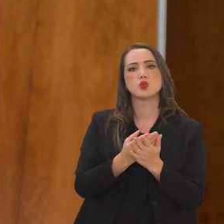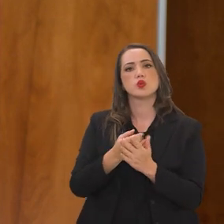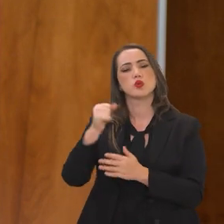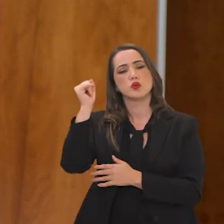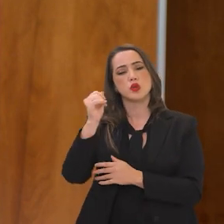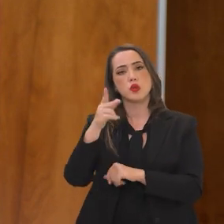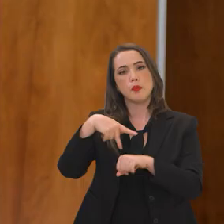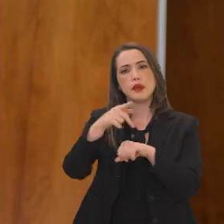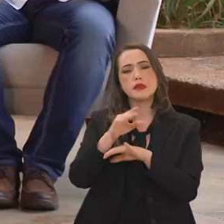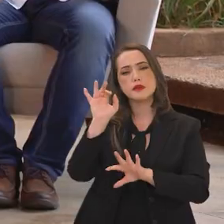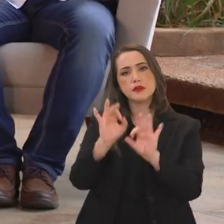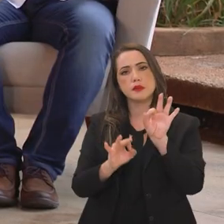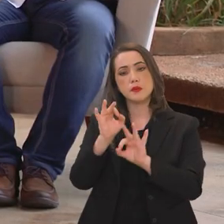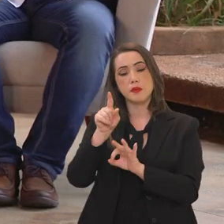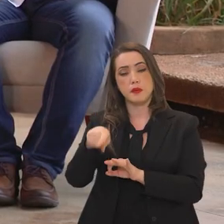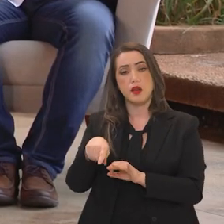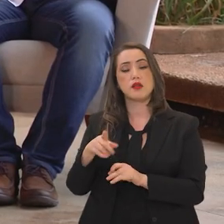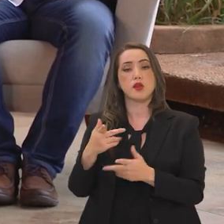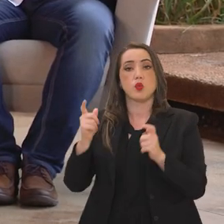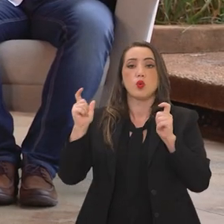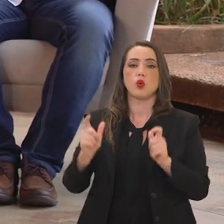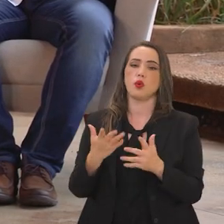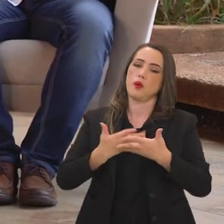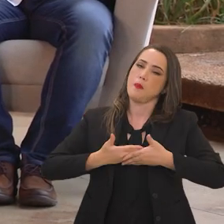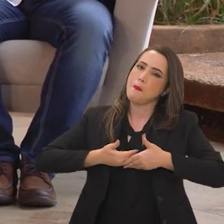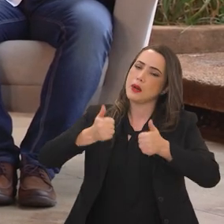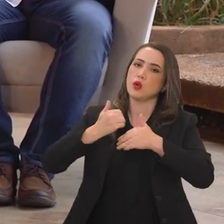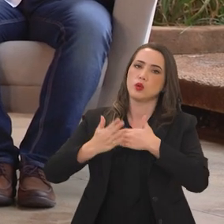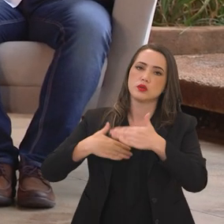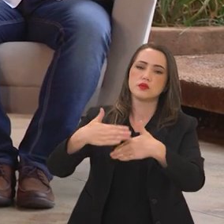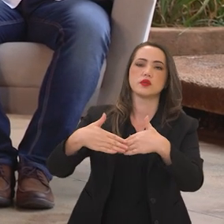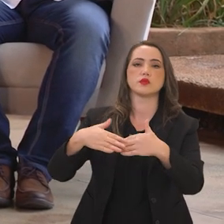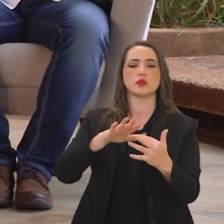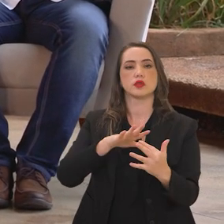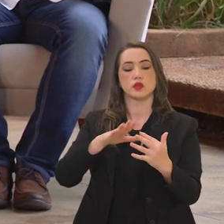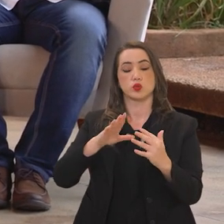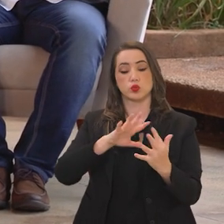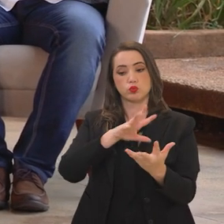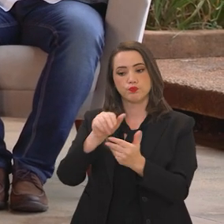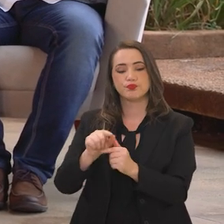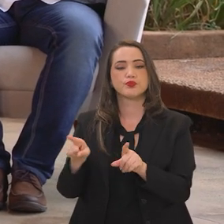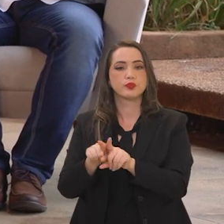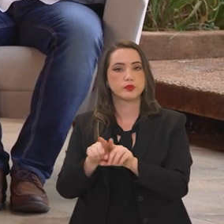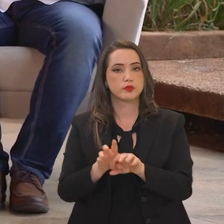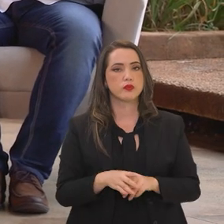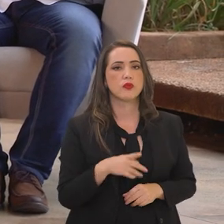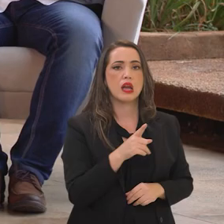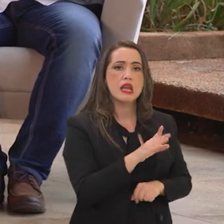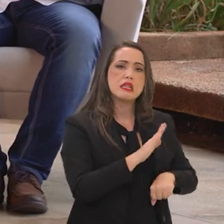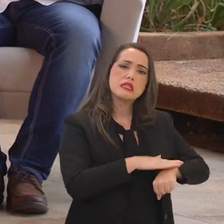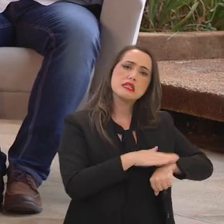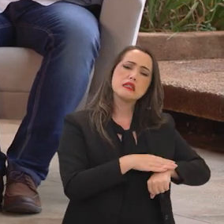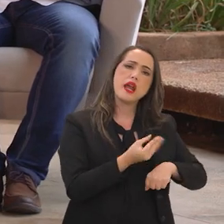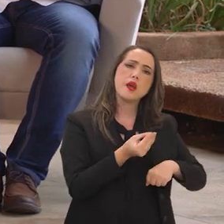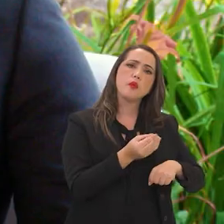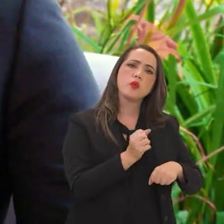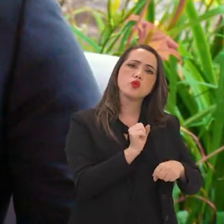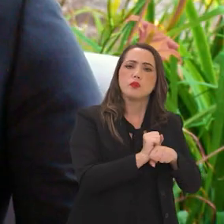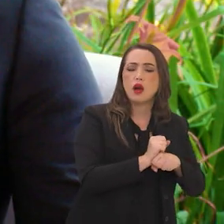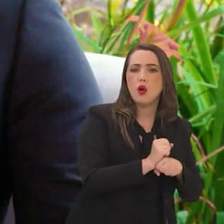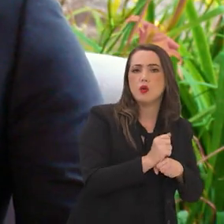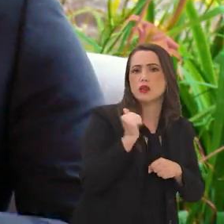país que se prepara para isso é um país que tem condições de melhor desenvolvimento humano também essa prorrogação da bolsa seria